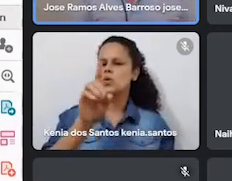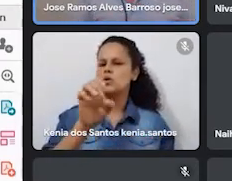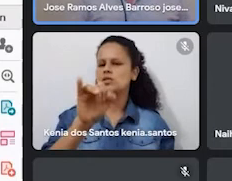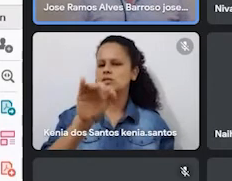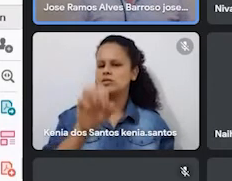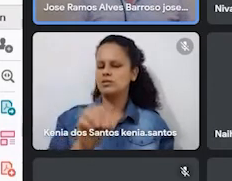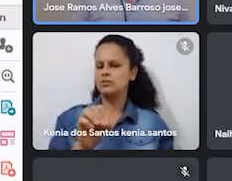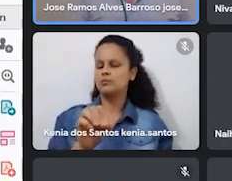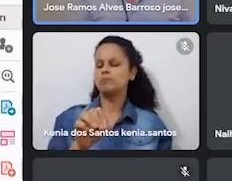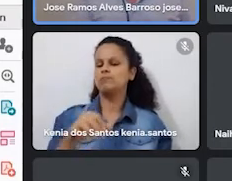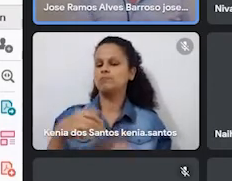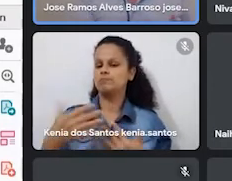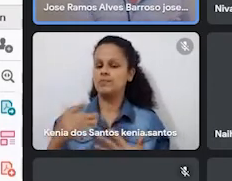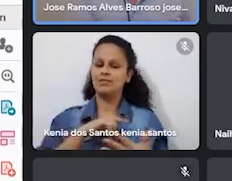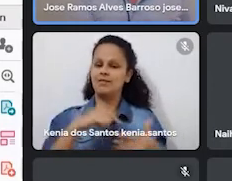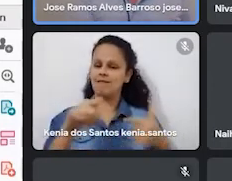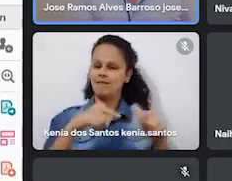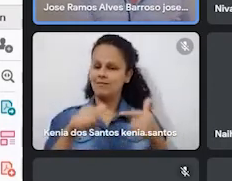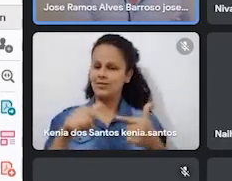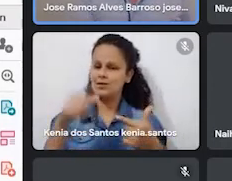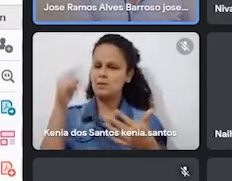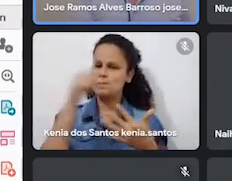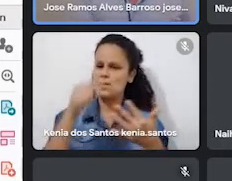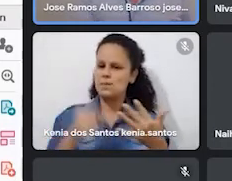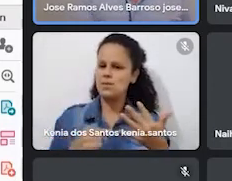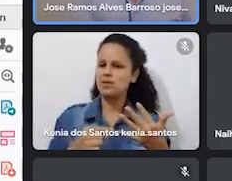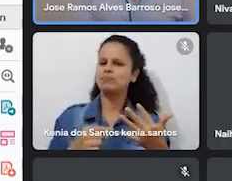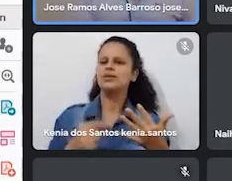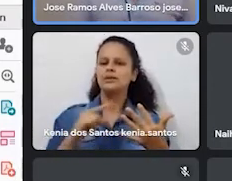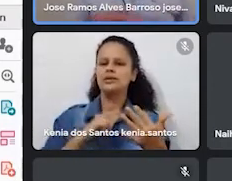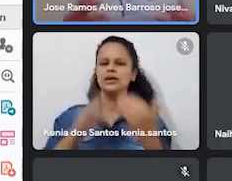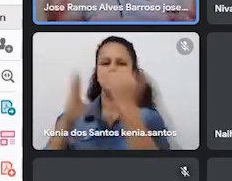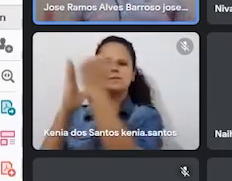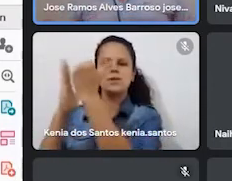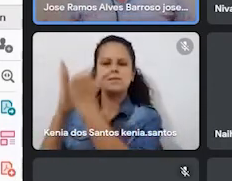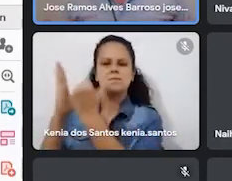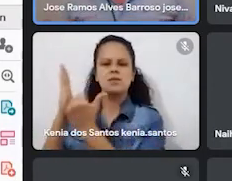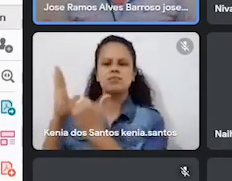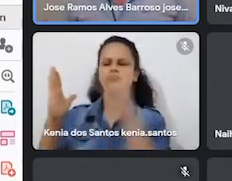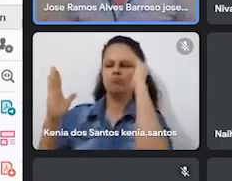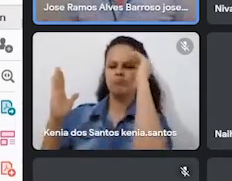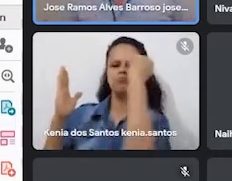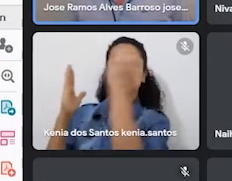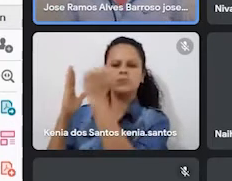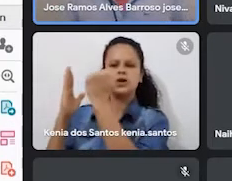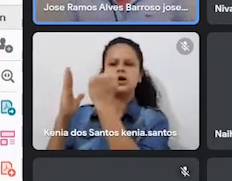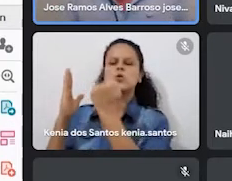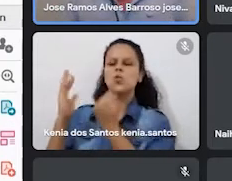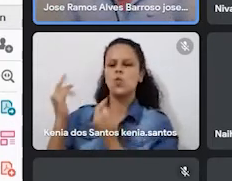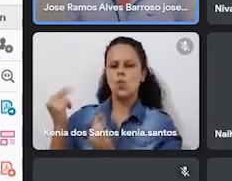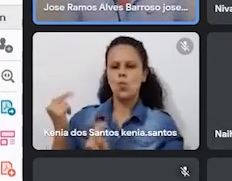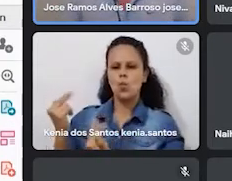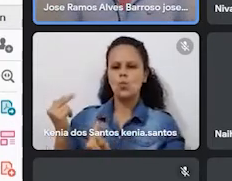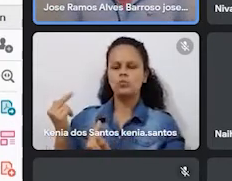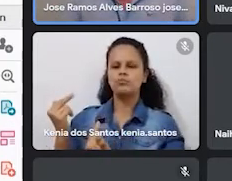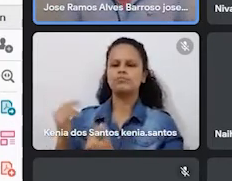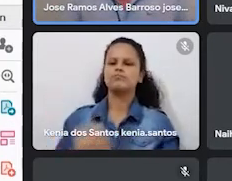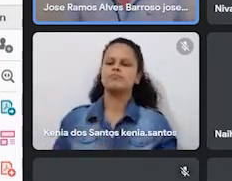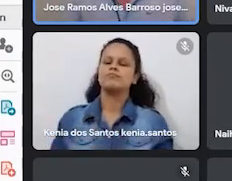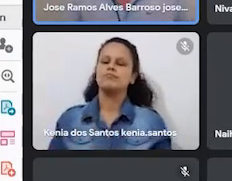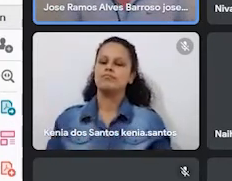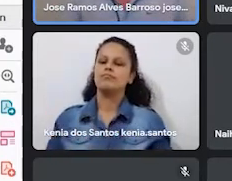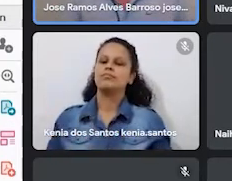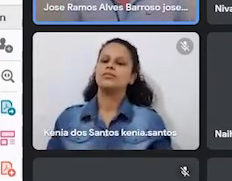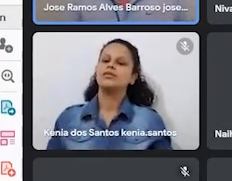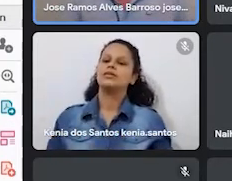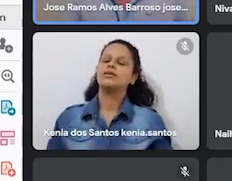norma, de acordo com um procedimento. E nesse procedimento é feito a